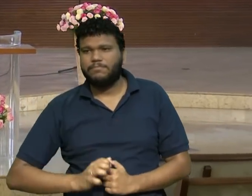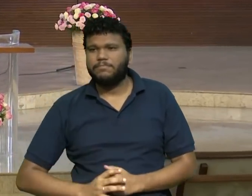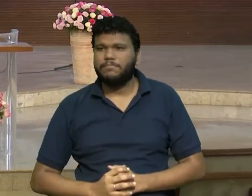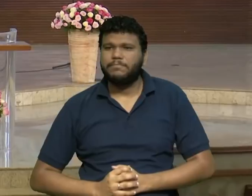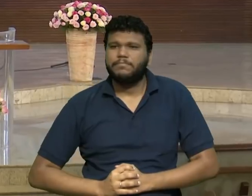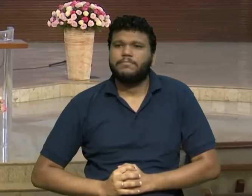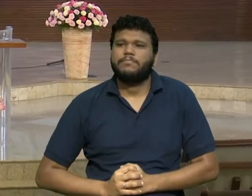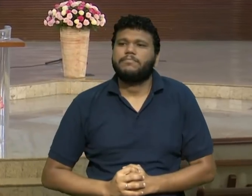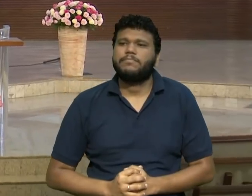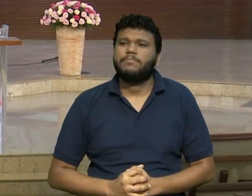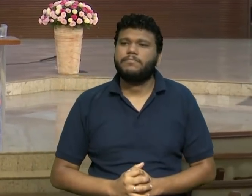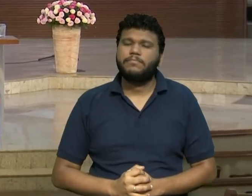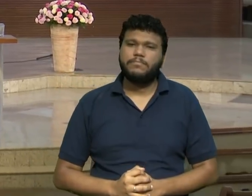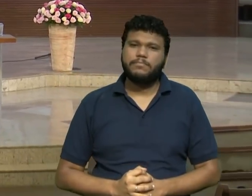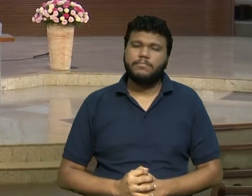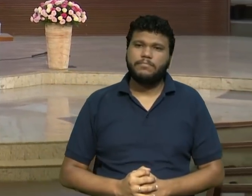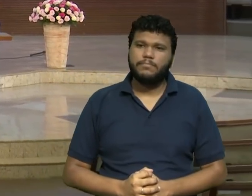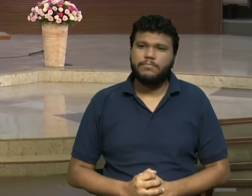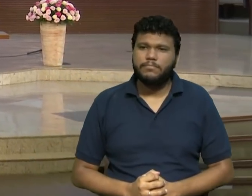o